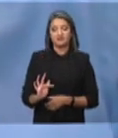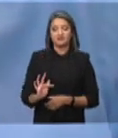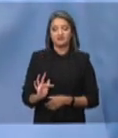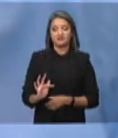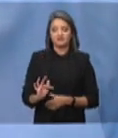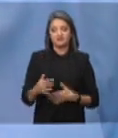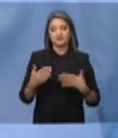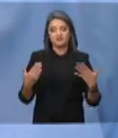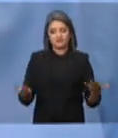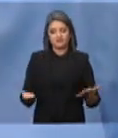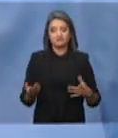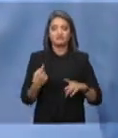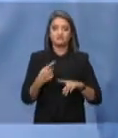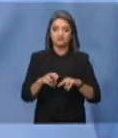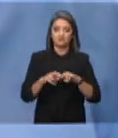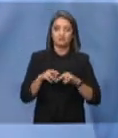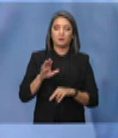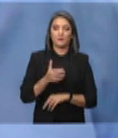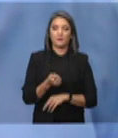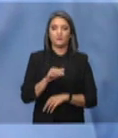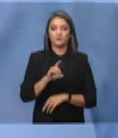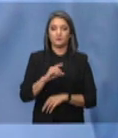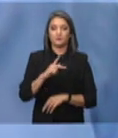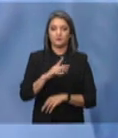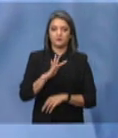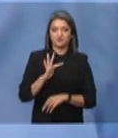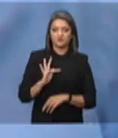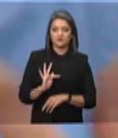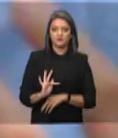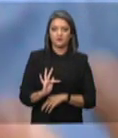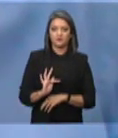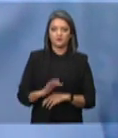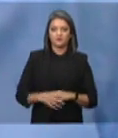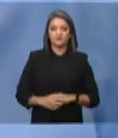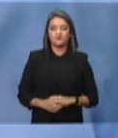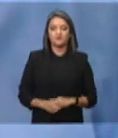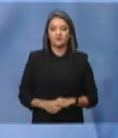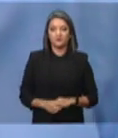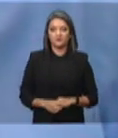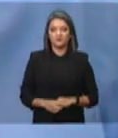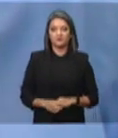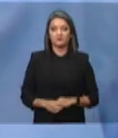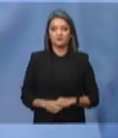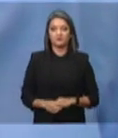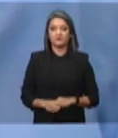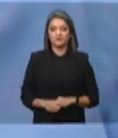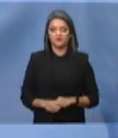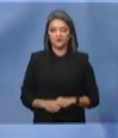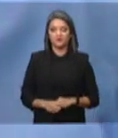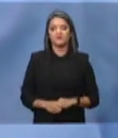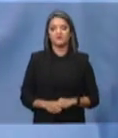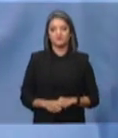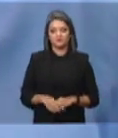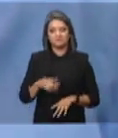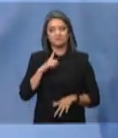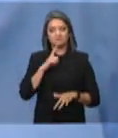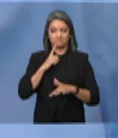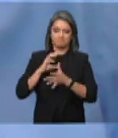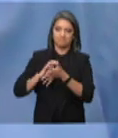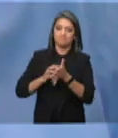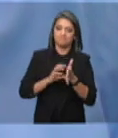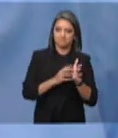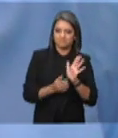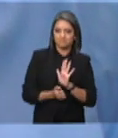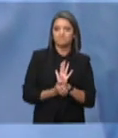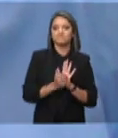arguição de descumprimento de preceitos fundamentais que o insst o pessoal e tantos de